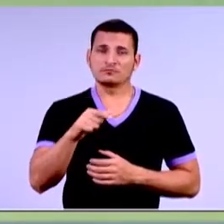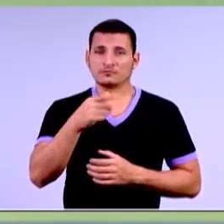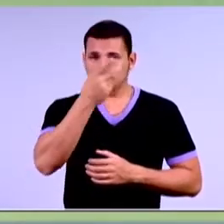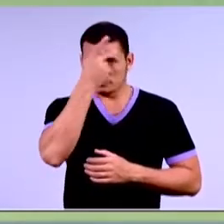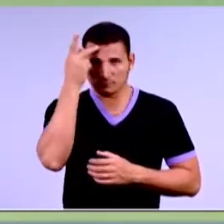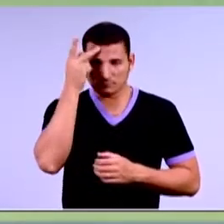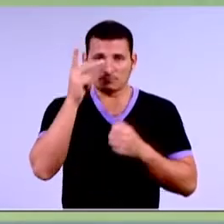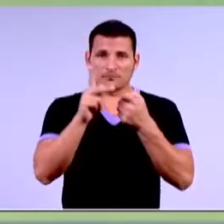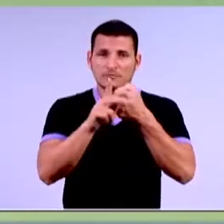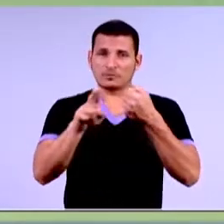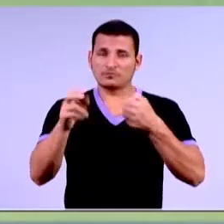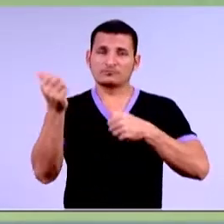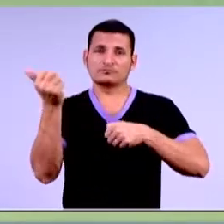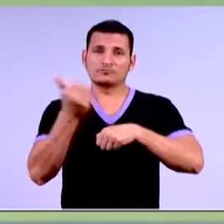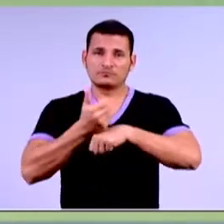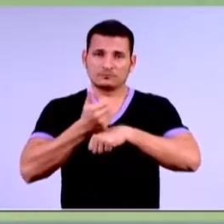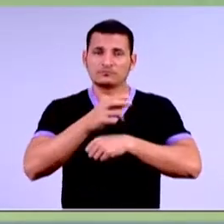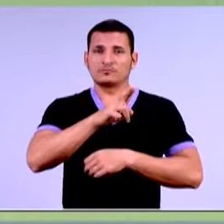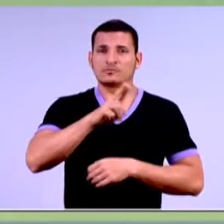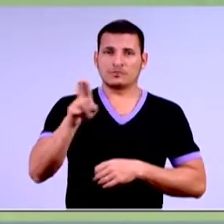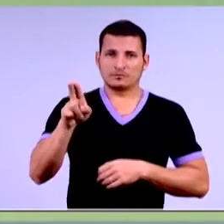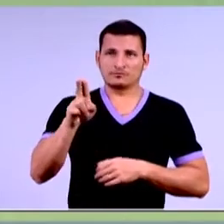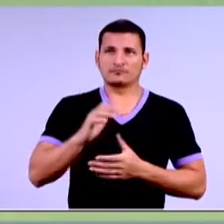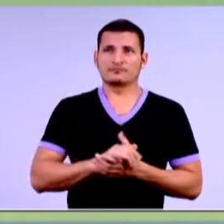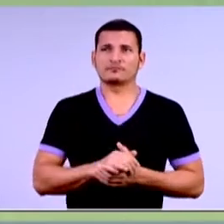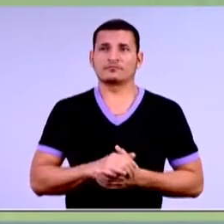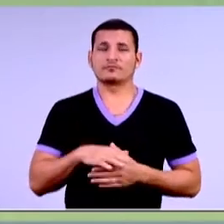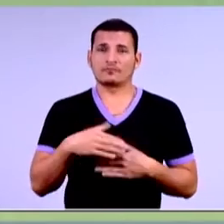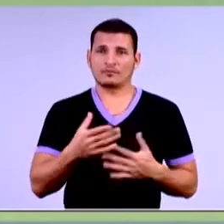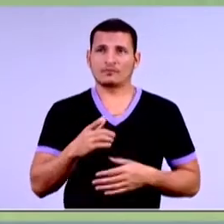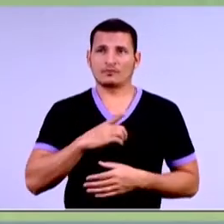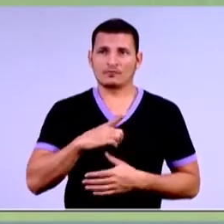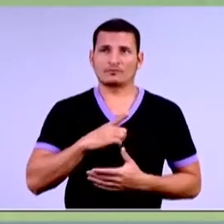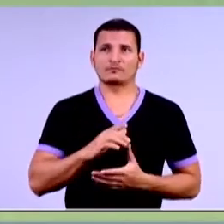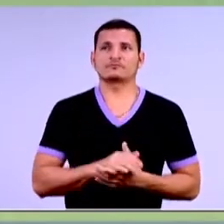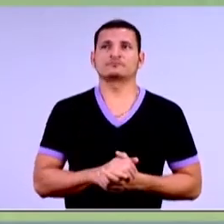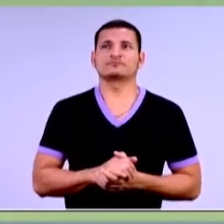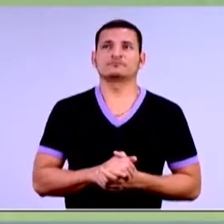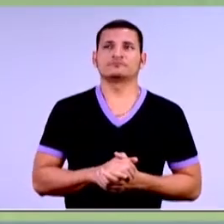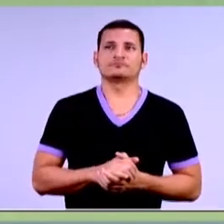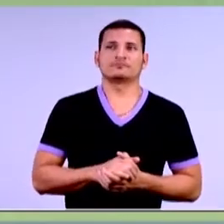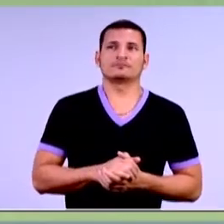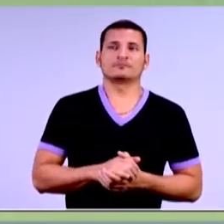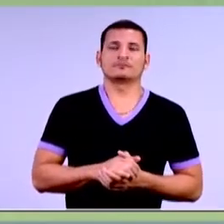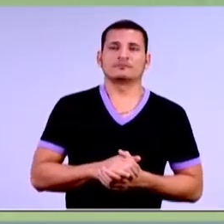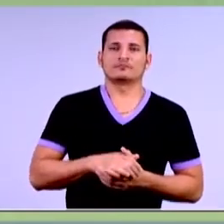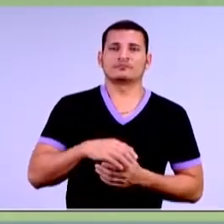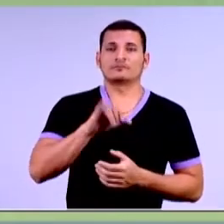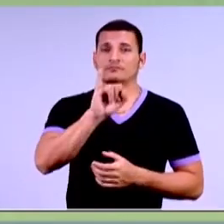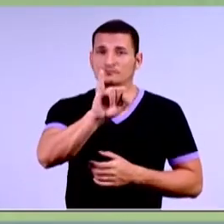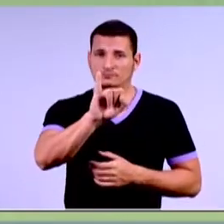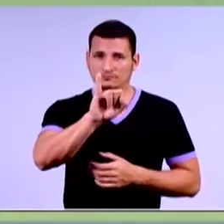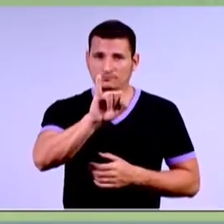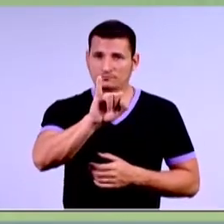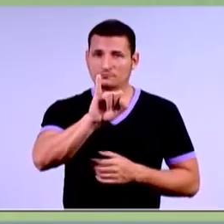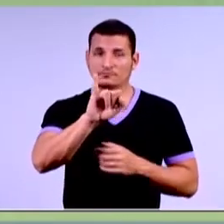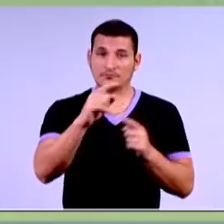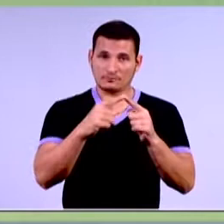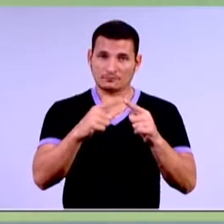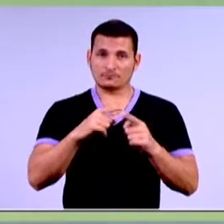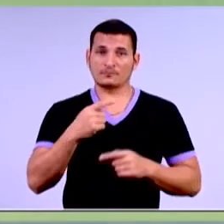substitui o nome portanto vamos lá eu tenho ai que como vocês podem ler é eu